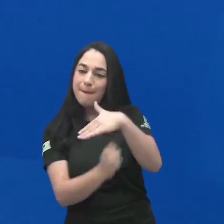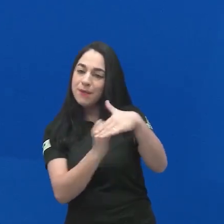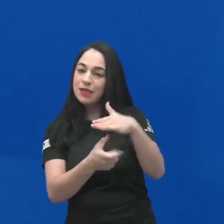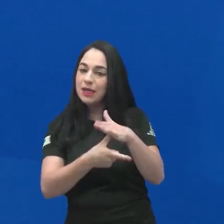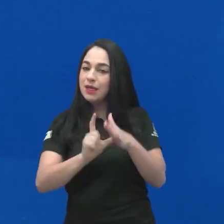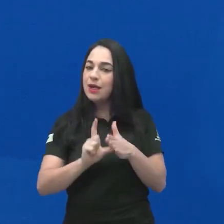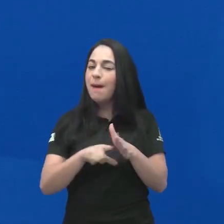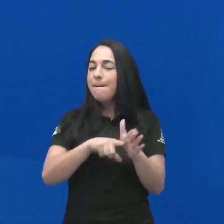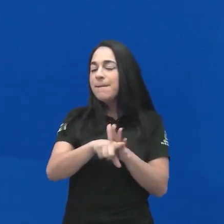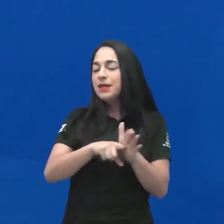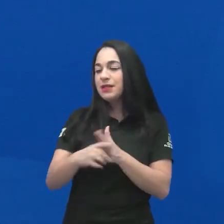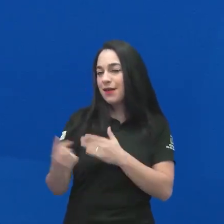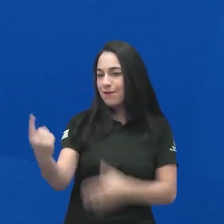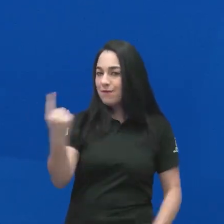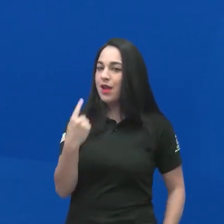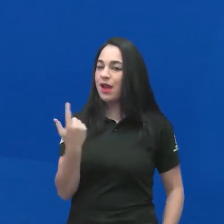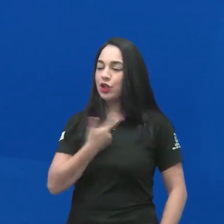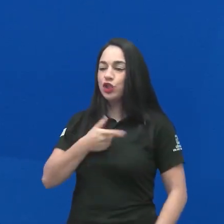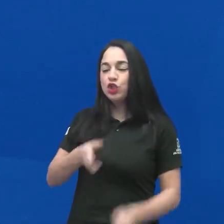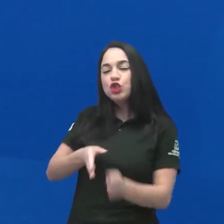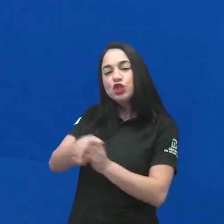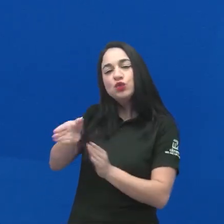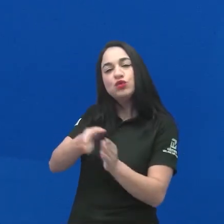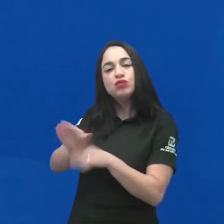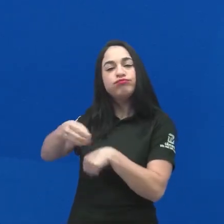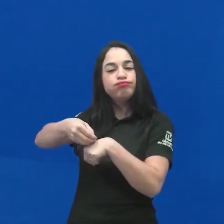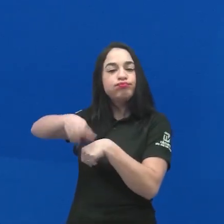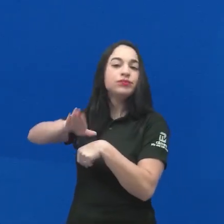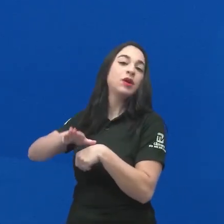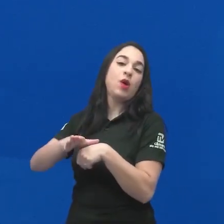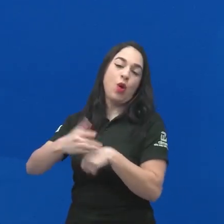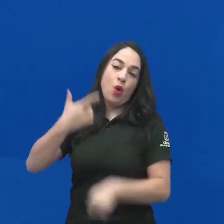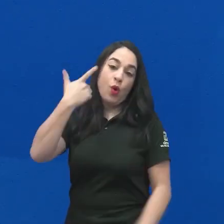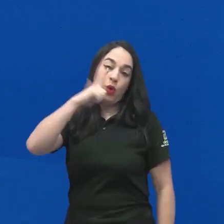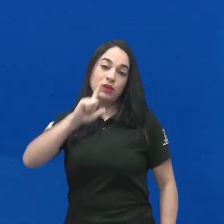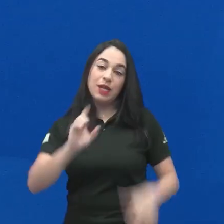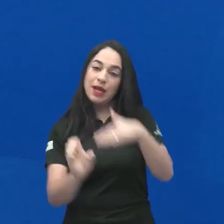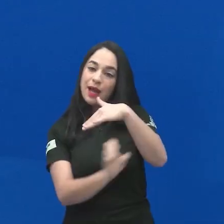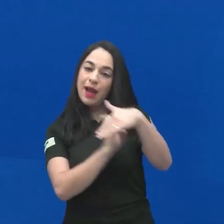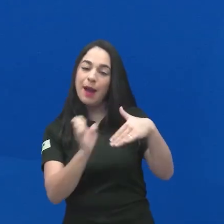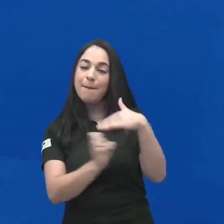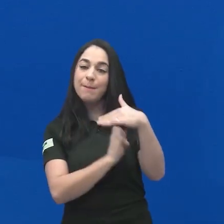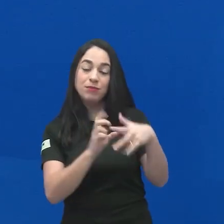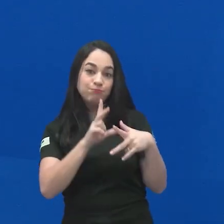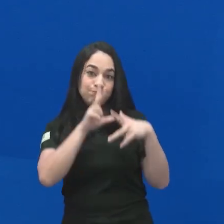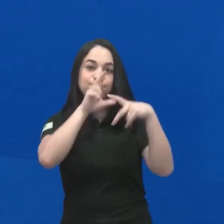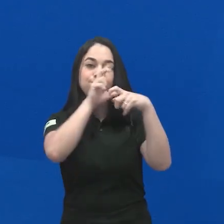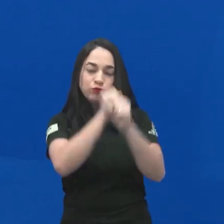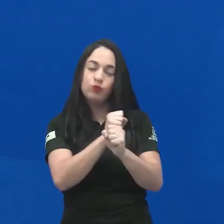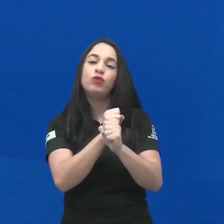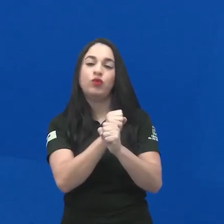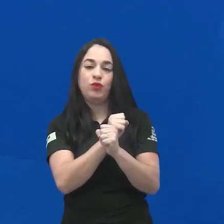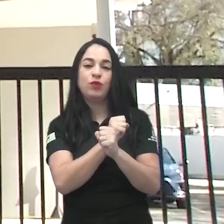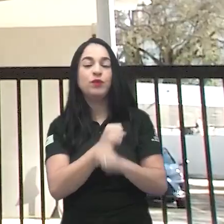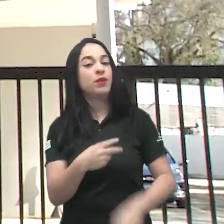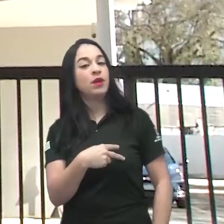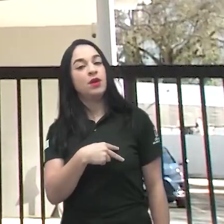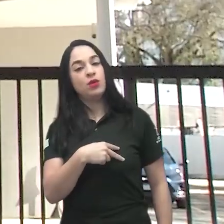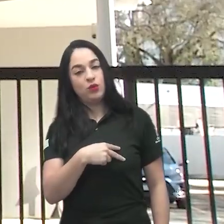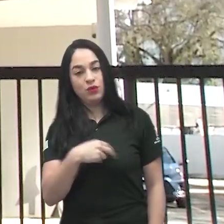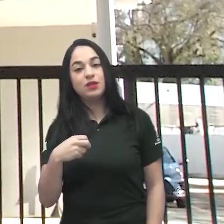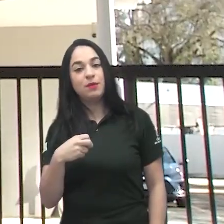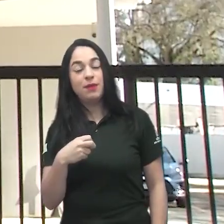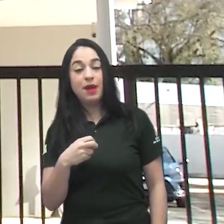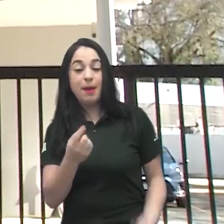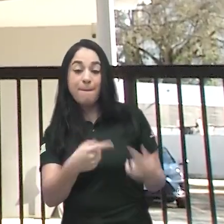fácil a gente consegue de apoiá-las para que elas continuem abertas, para que elas mantenham a empresa delas sustentável. O